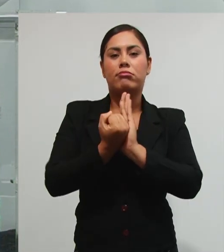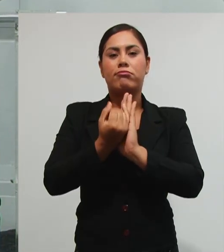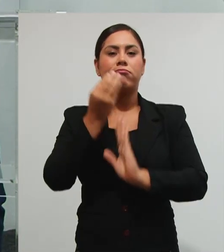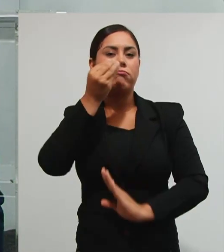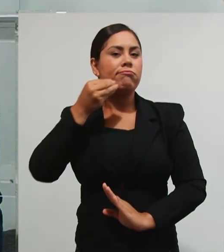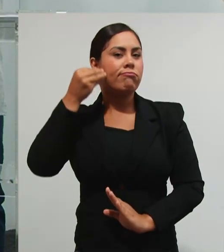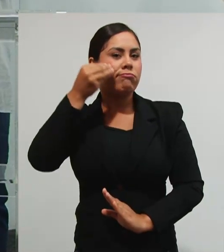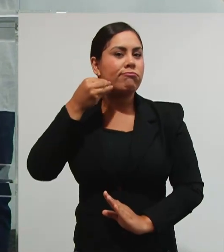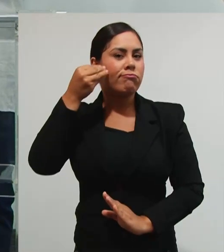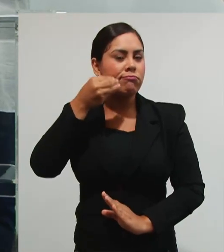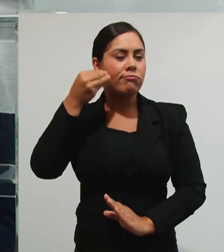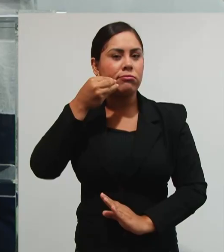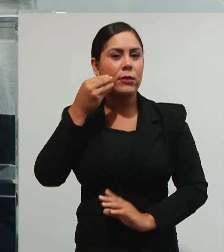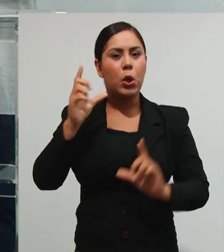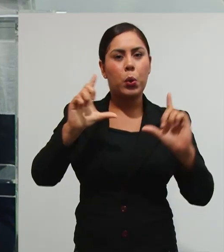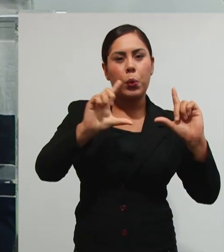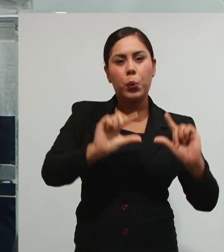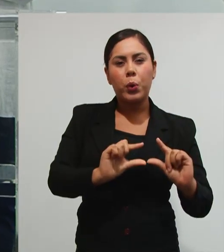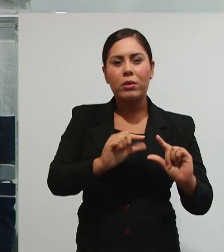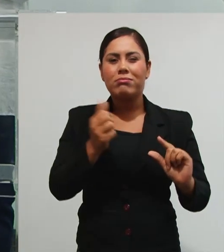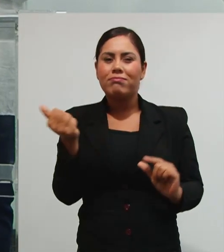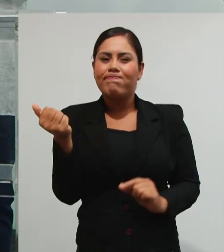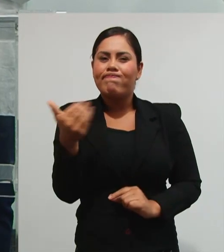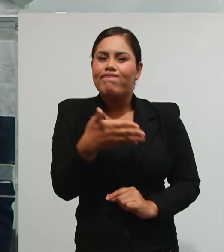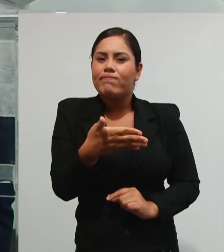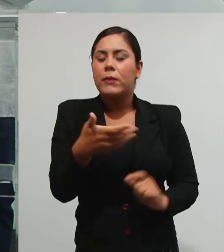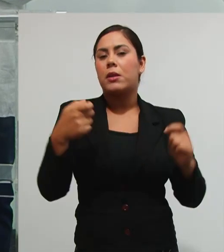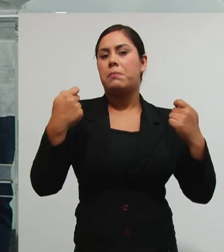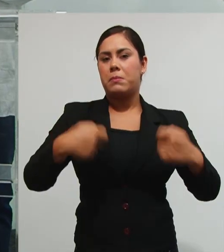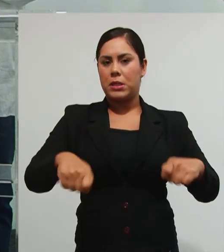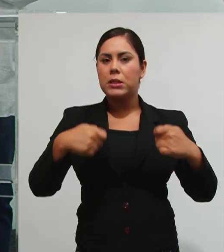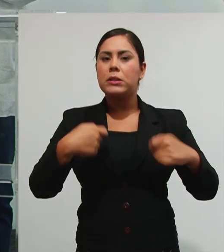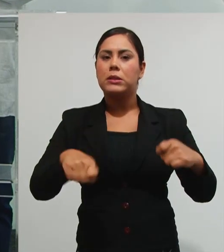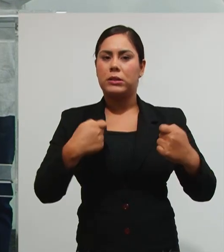experiente e o elemento menos experiente devem ser